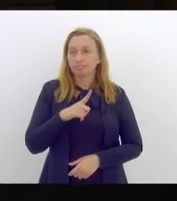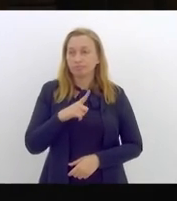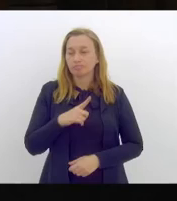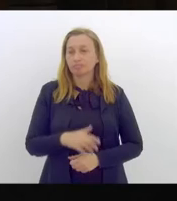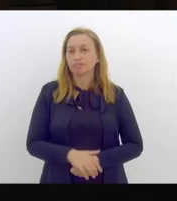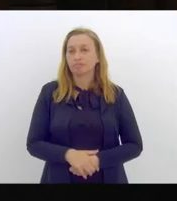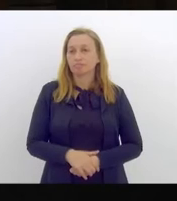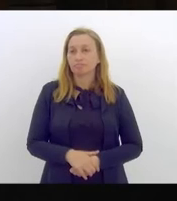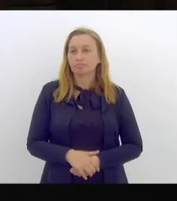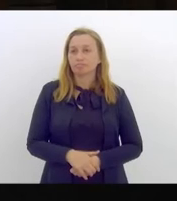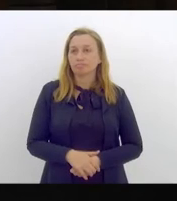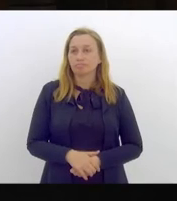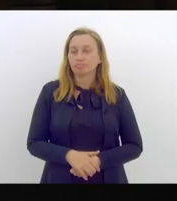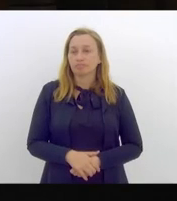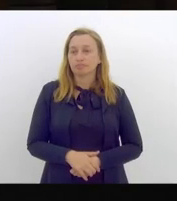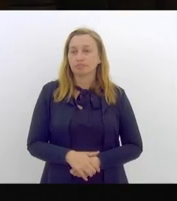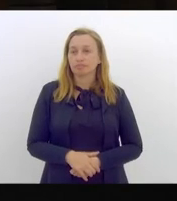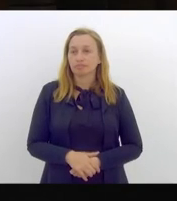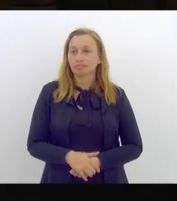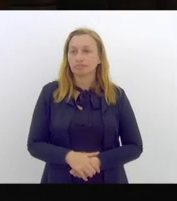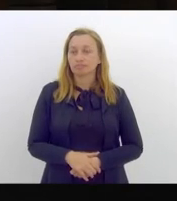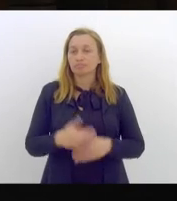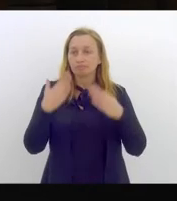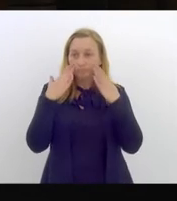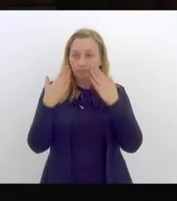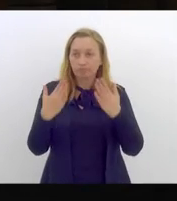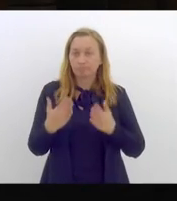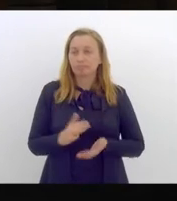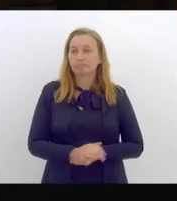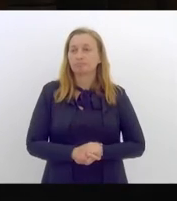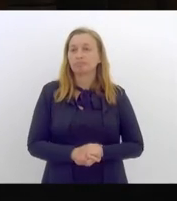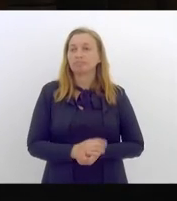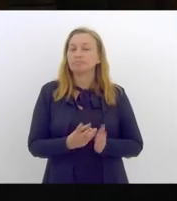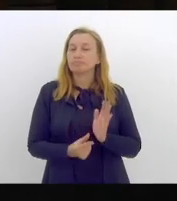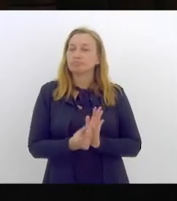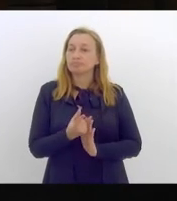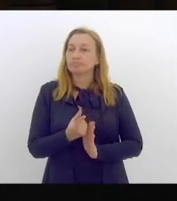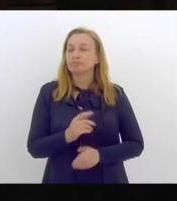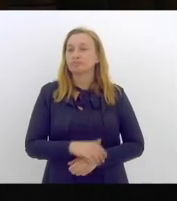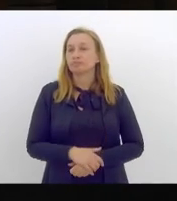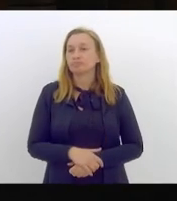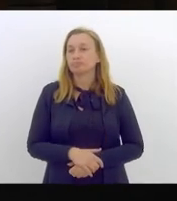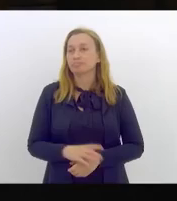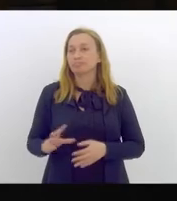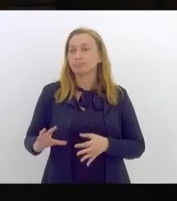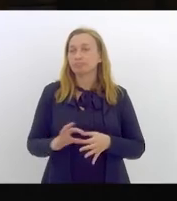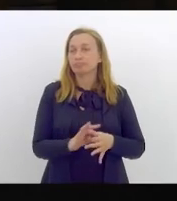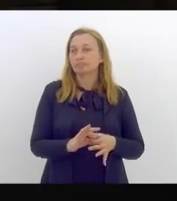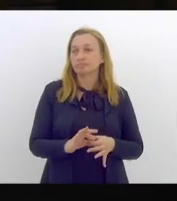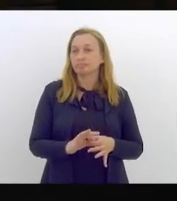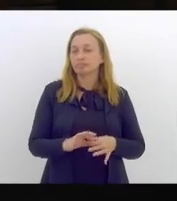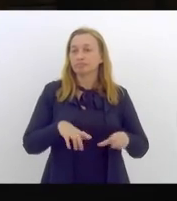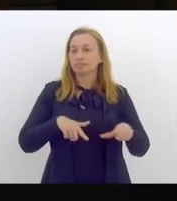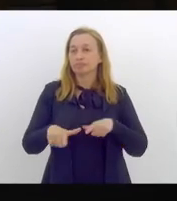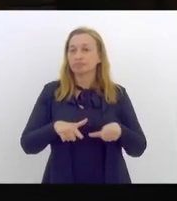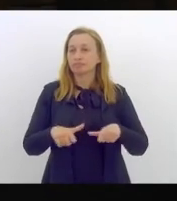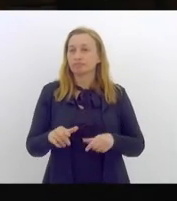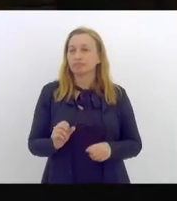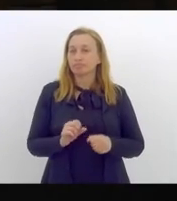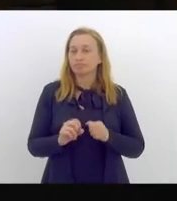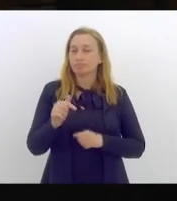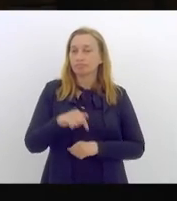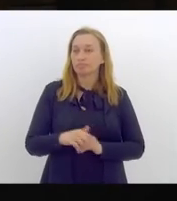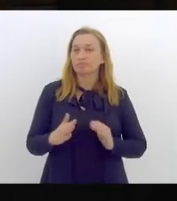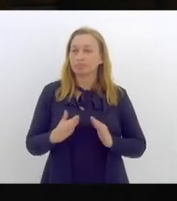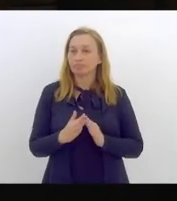para, após minimamente apresentar essa peça orçamentária, vincular ela com um trabalho que tem sido feito aqui